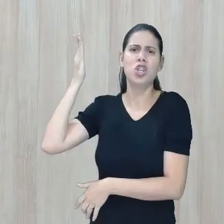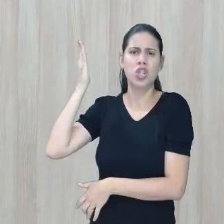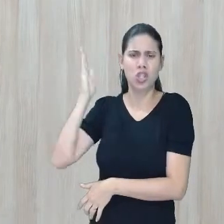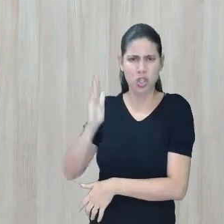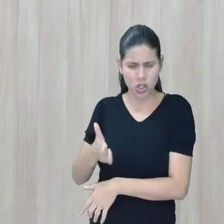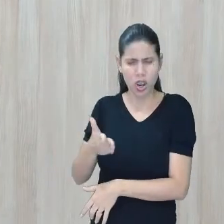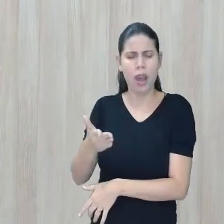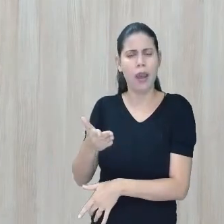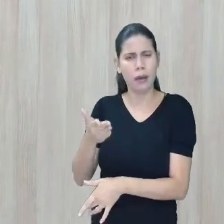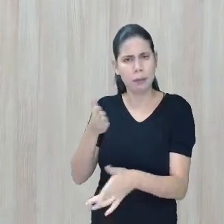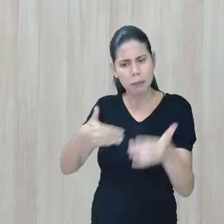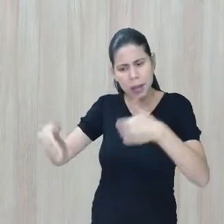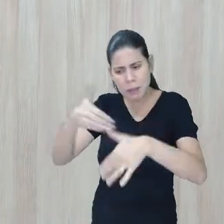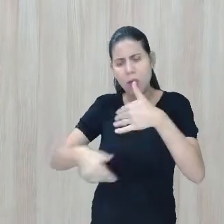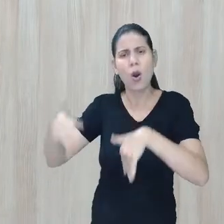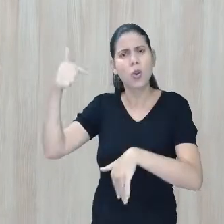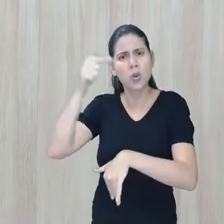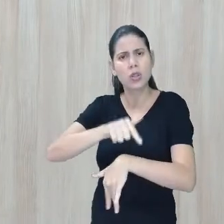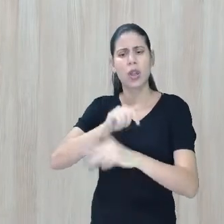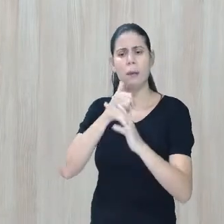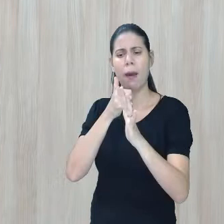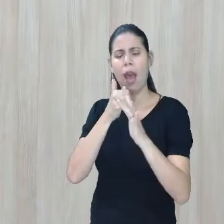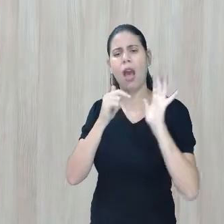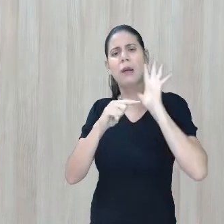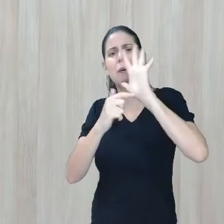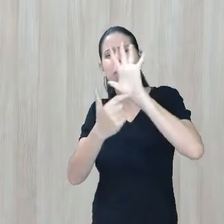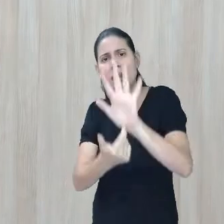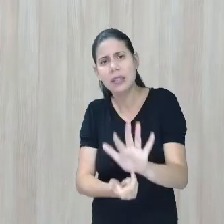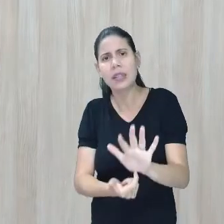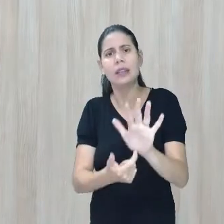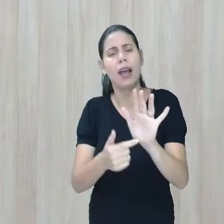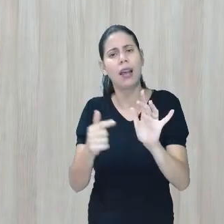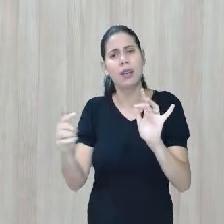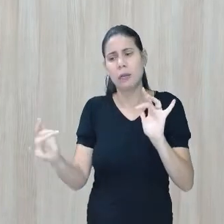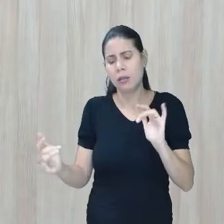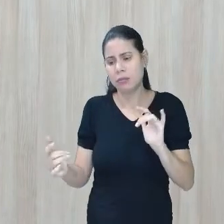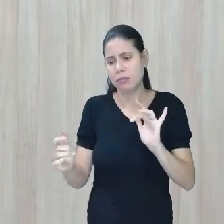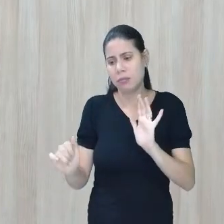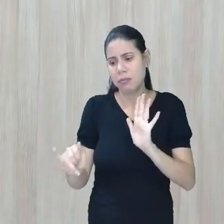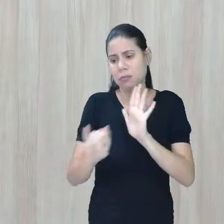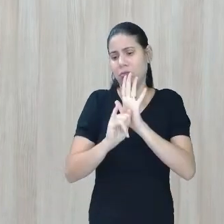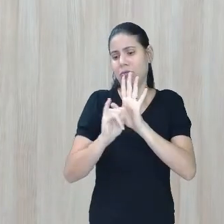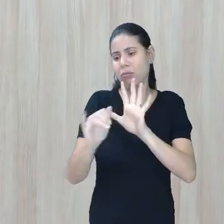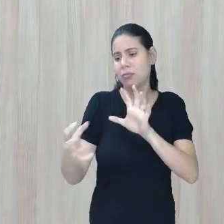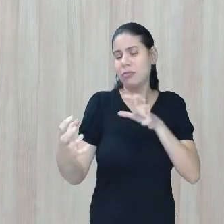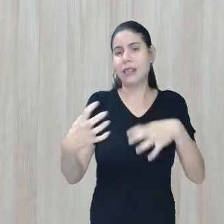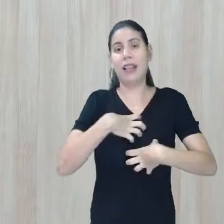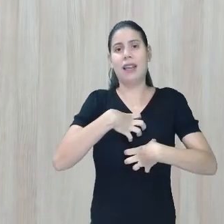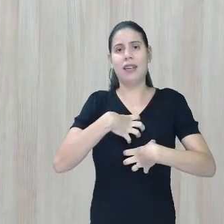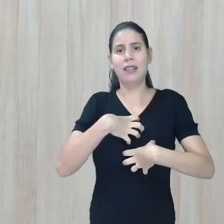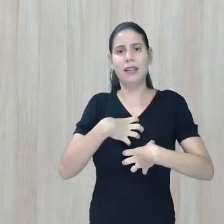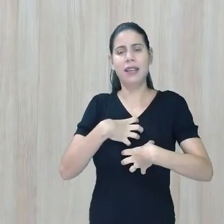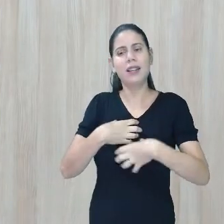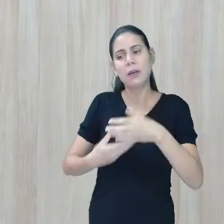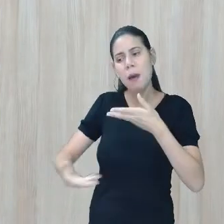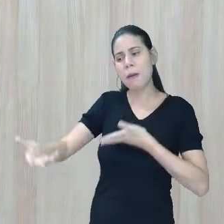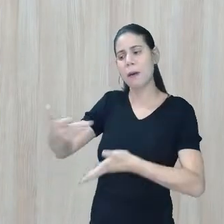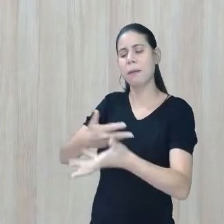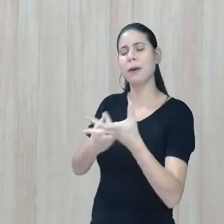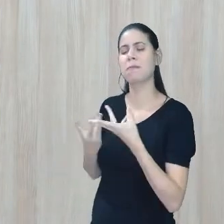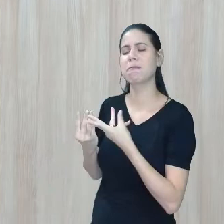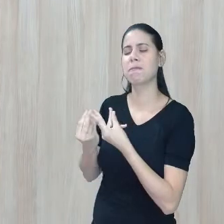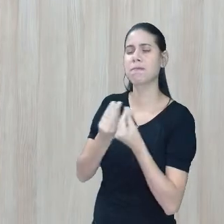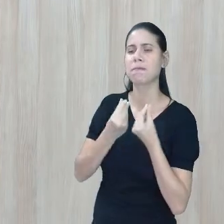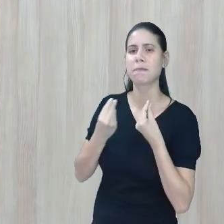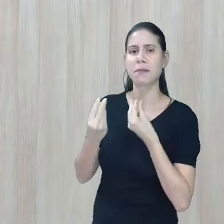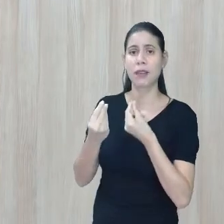realmente conseguiram tocar e se apresentar e se identificar com essa sua interação, com essa sua sensibilidade com